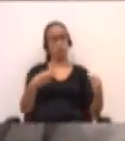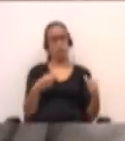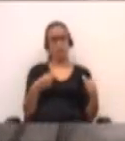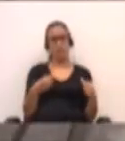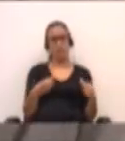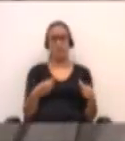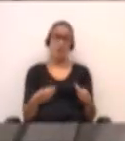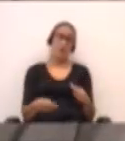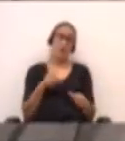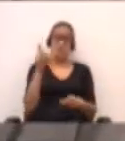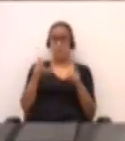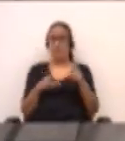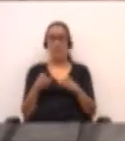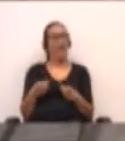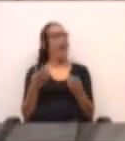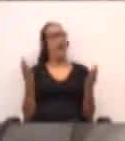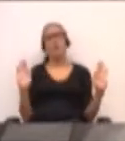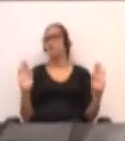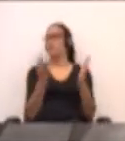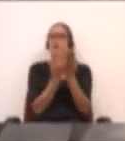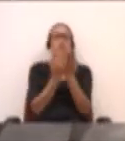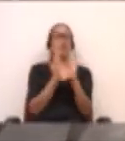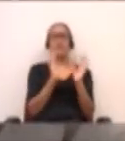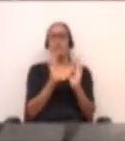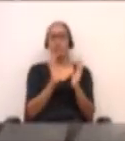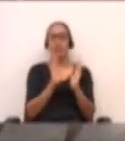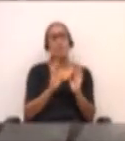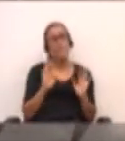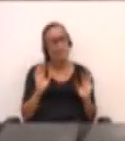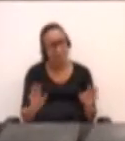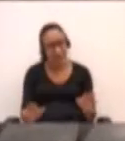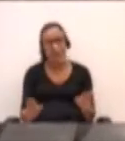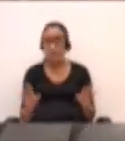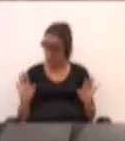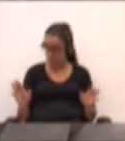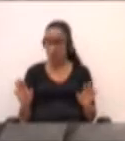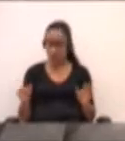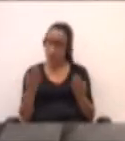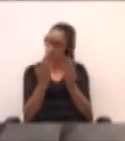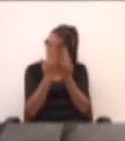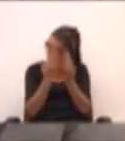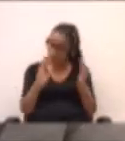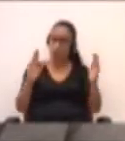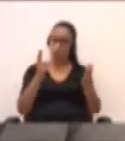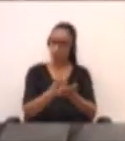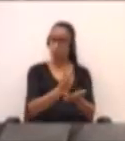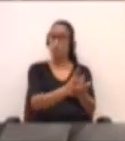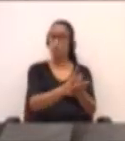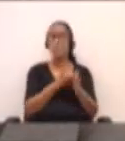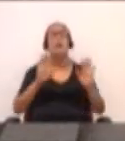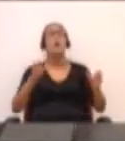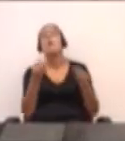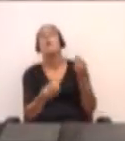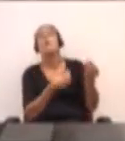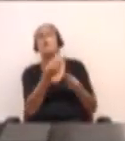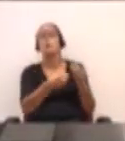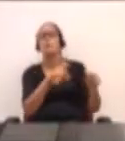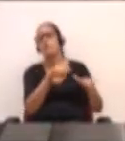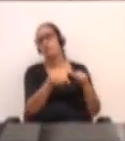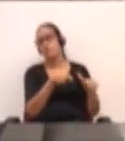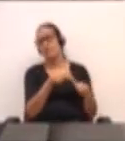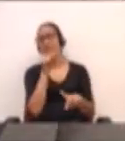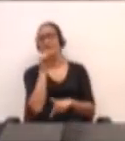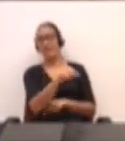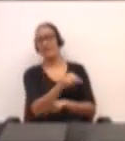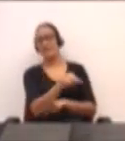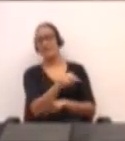vai fechar. Nós sabemos que vai fechar. O que nós queremos saber, na realidade, é como vai funcionar aberto. Né? Vai ficar aberto?